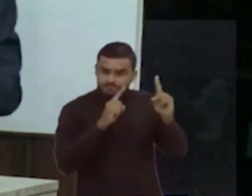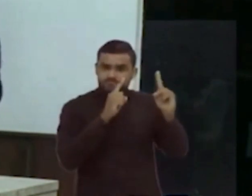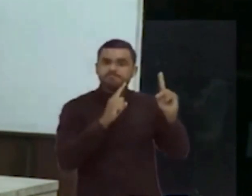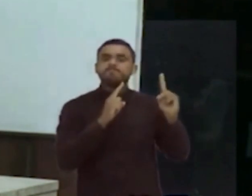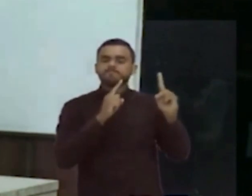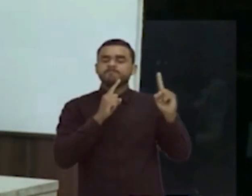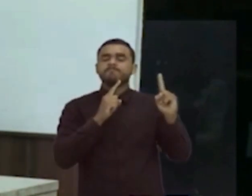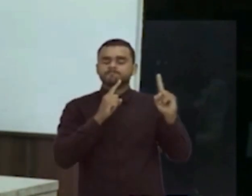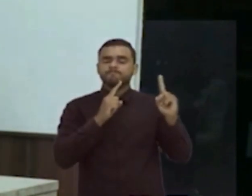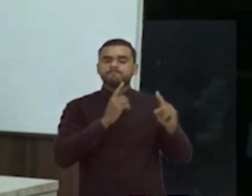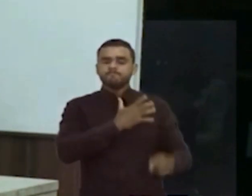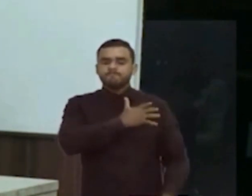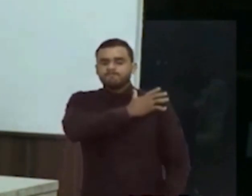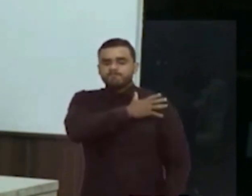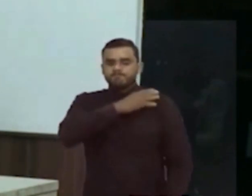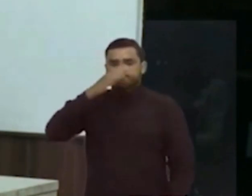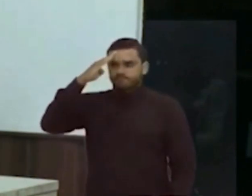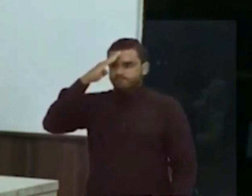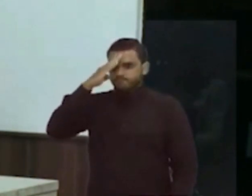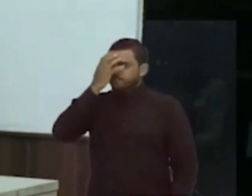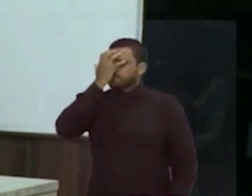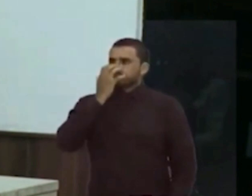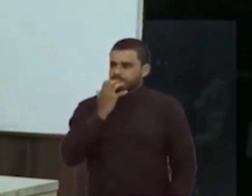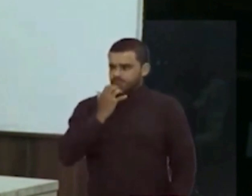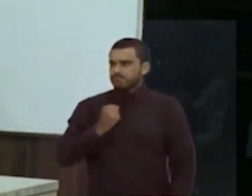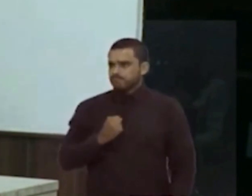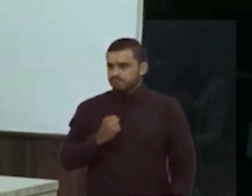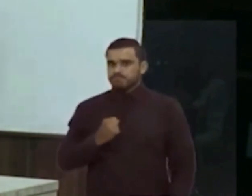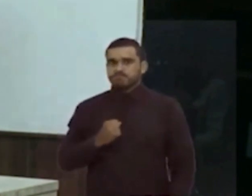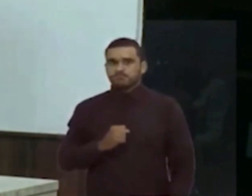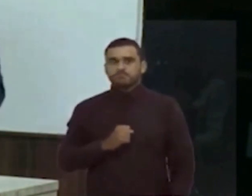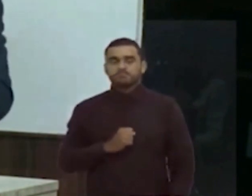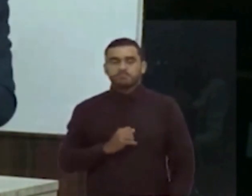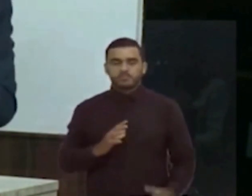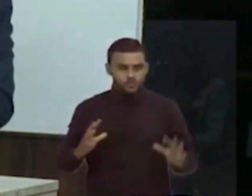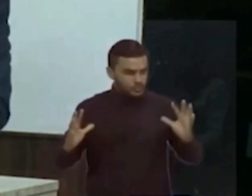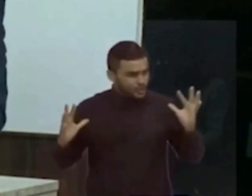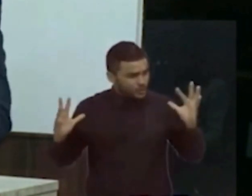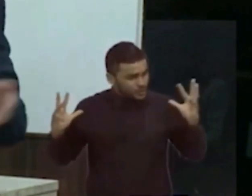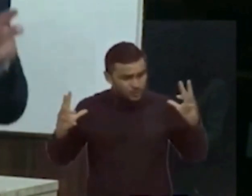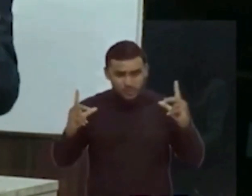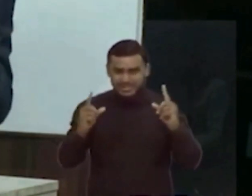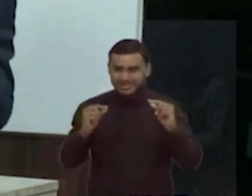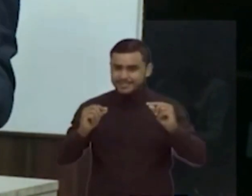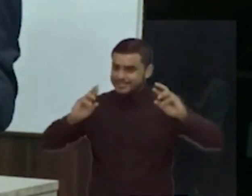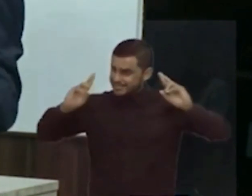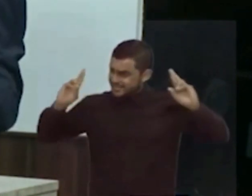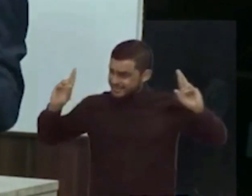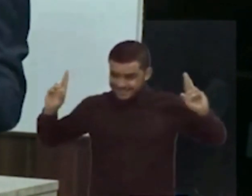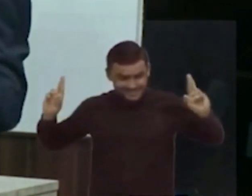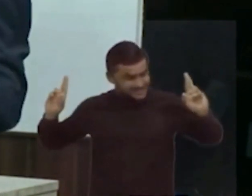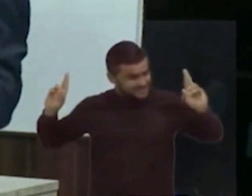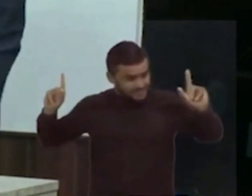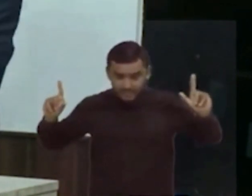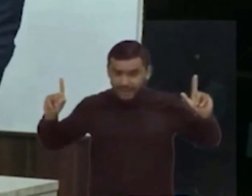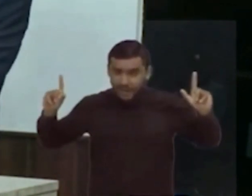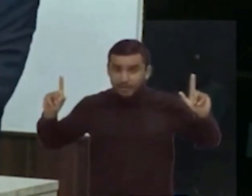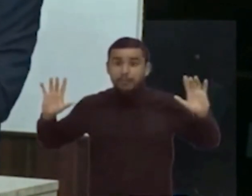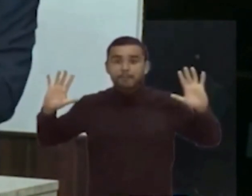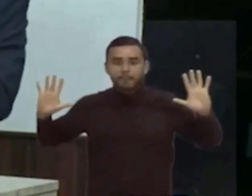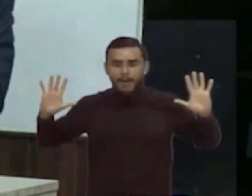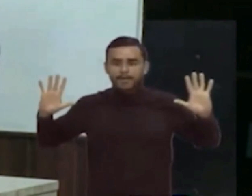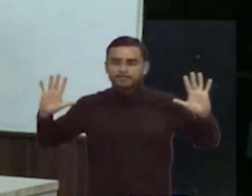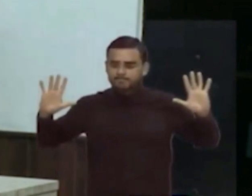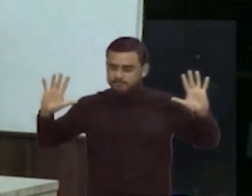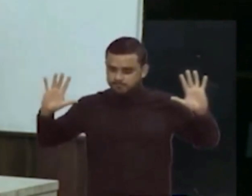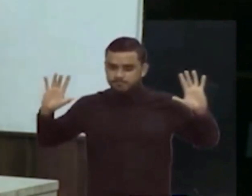mas houve também ali o esforço generoso de catar entre diferenças profundas e abissais os